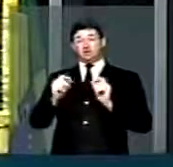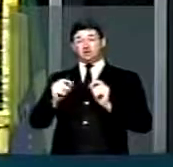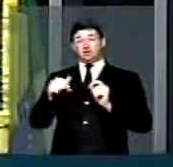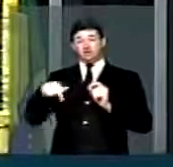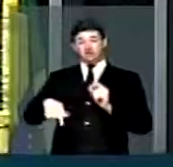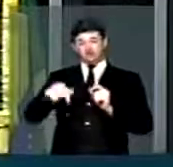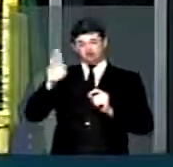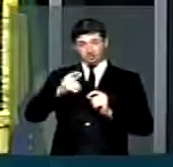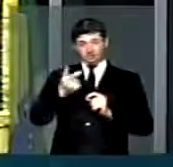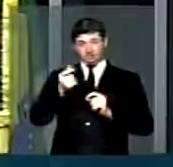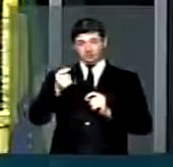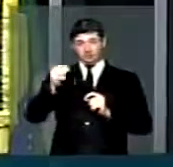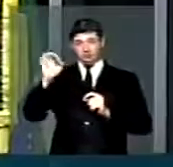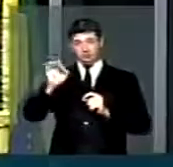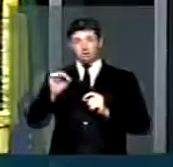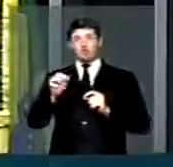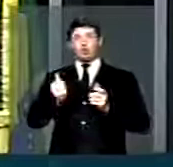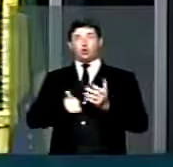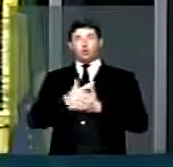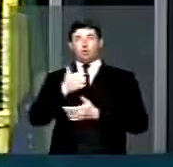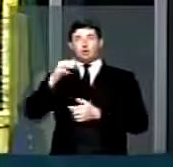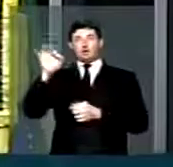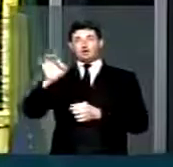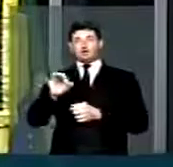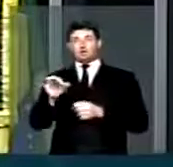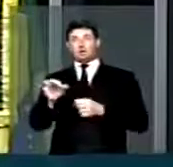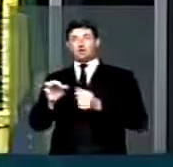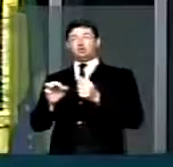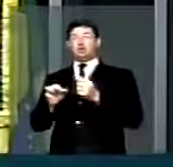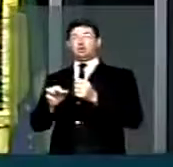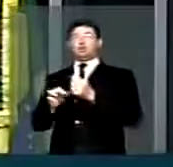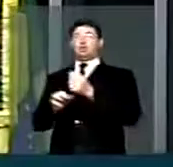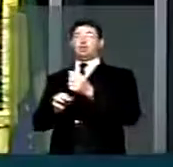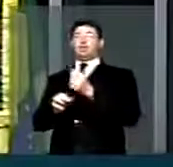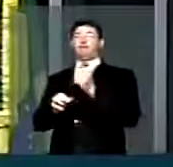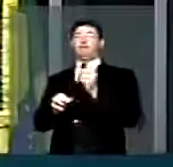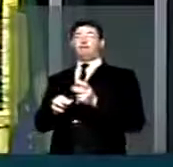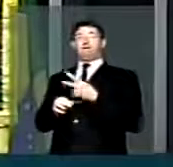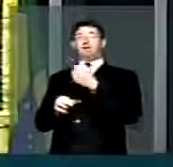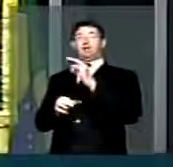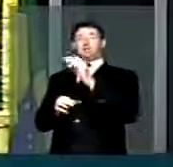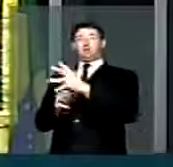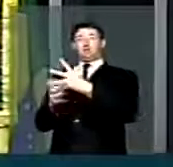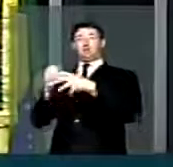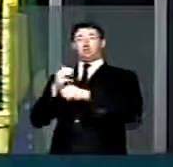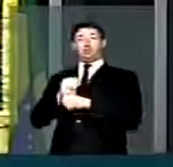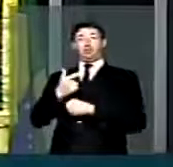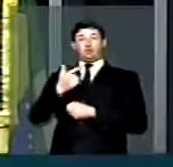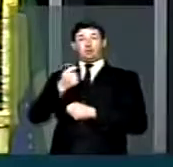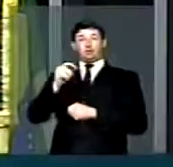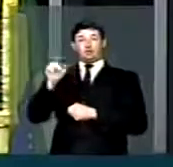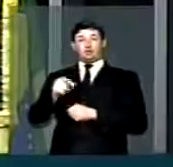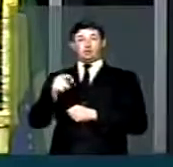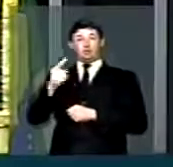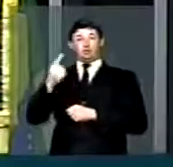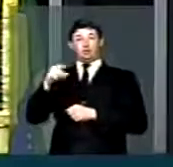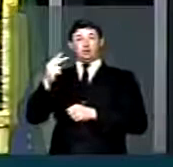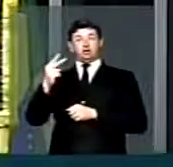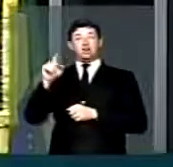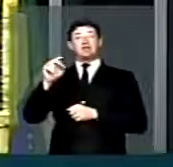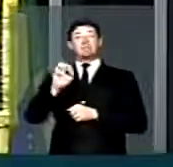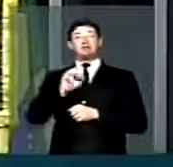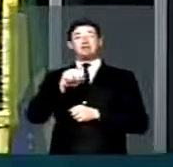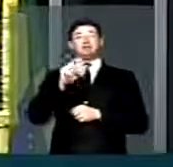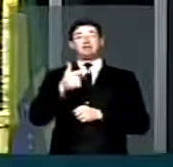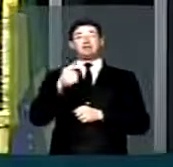20%, o Brasil compra 10% e vende 10%. Ora, 20% de 1,2 dá 0,25.